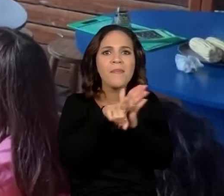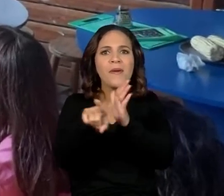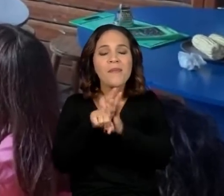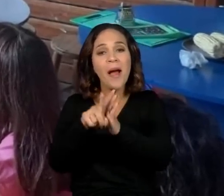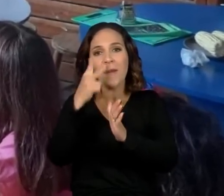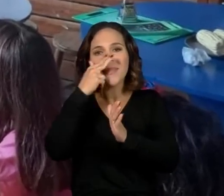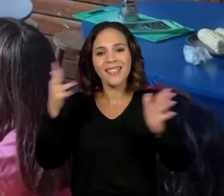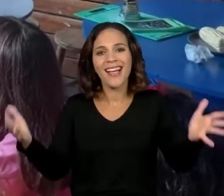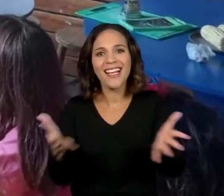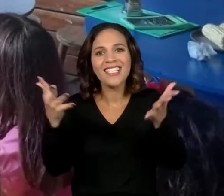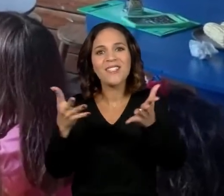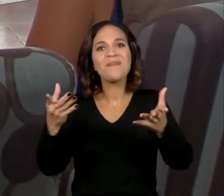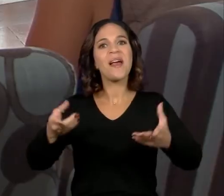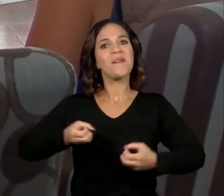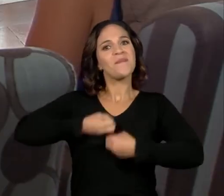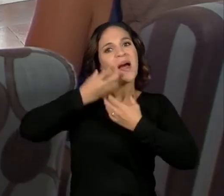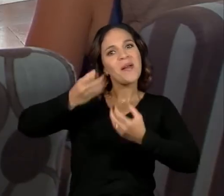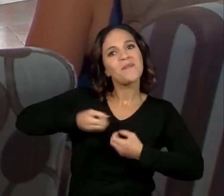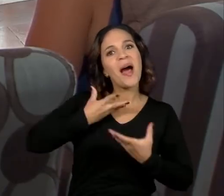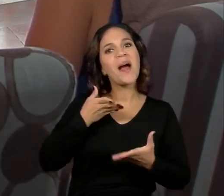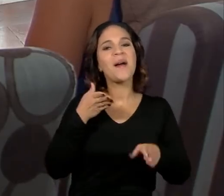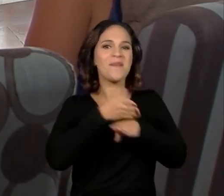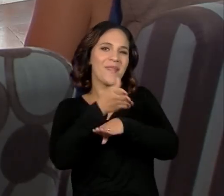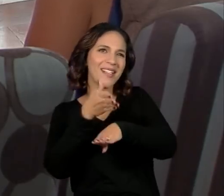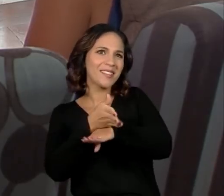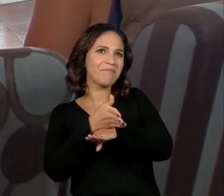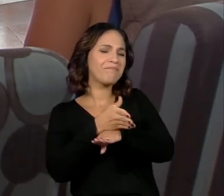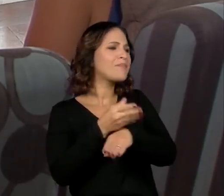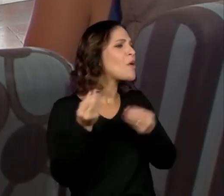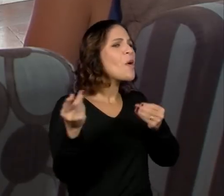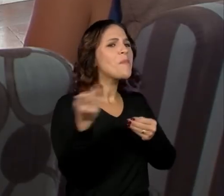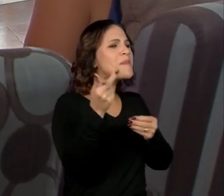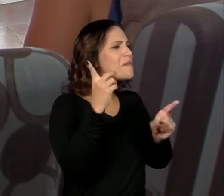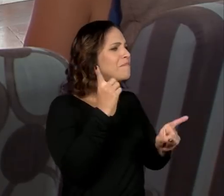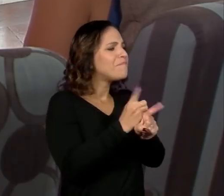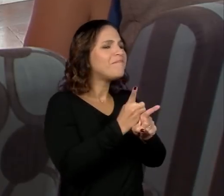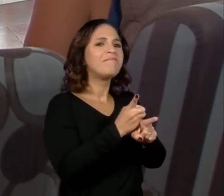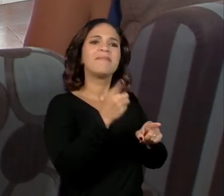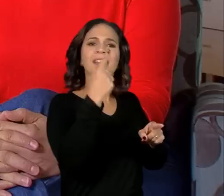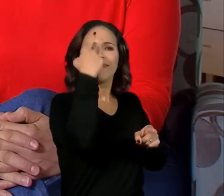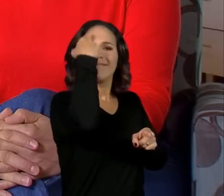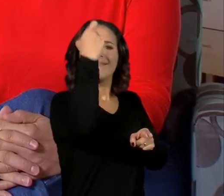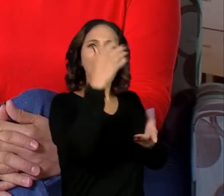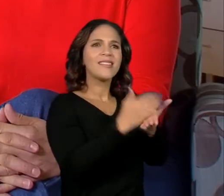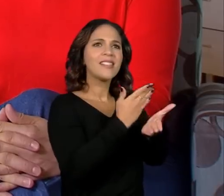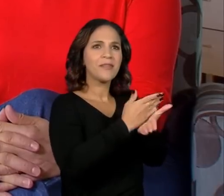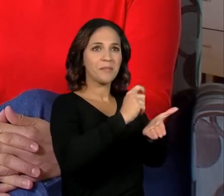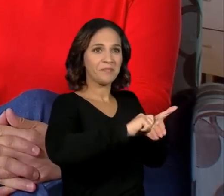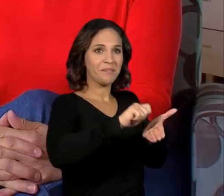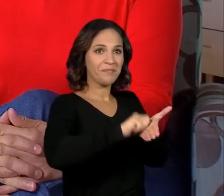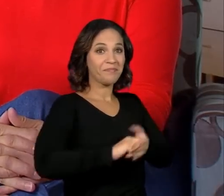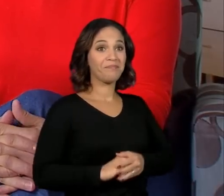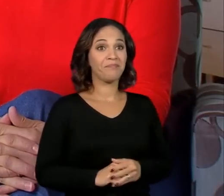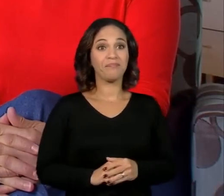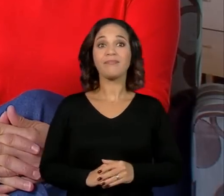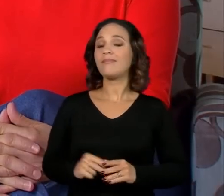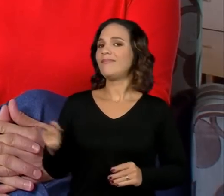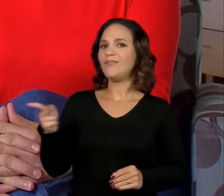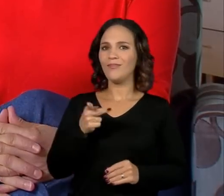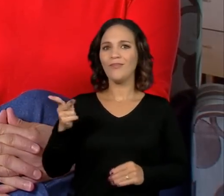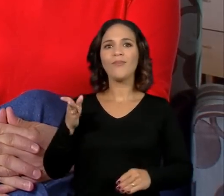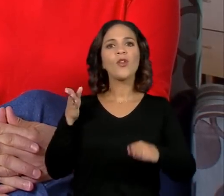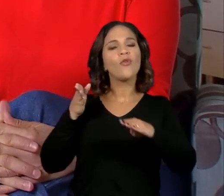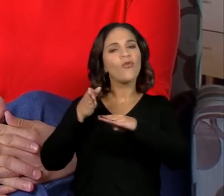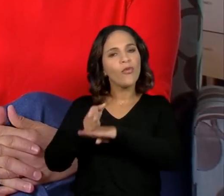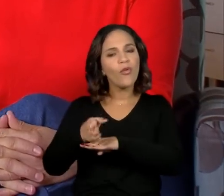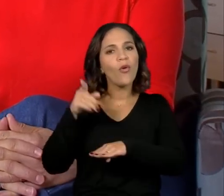forma divertida. Como é que se deu o encontro de vocês as duas para escrever esse livro? Ambas foram na exposição Prato do